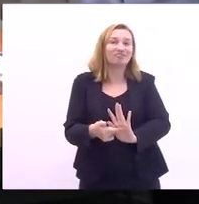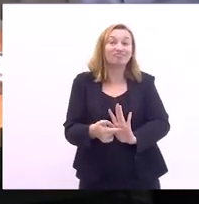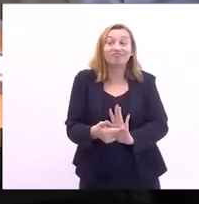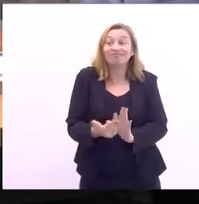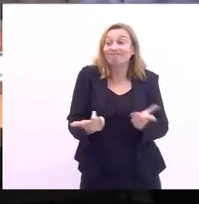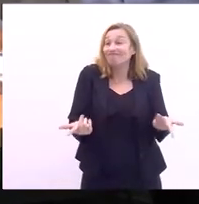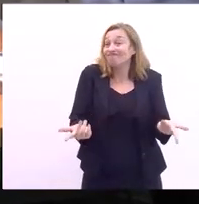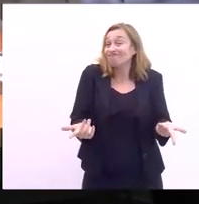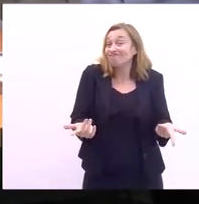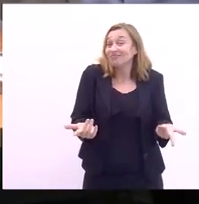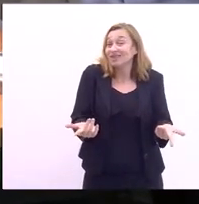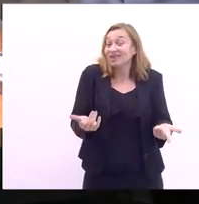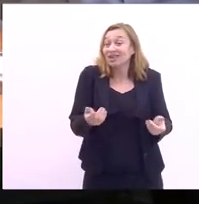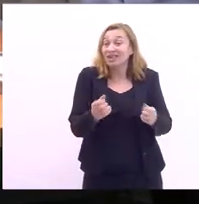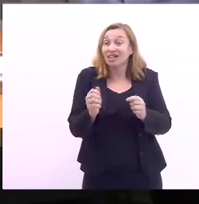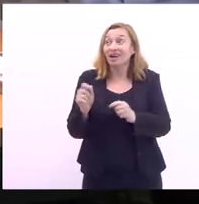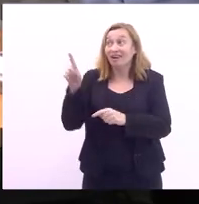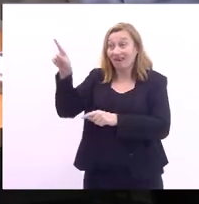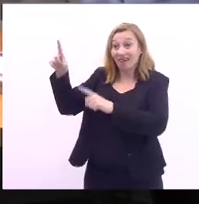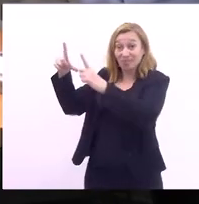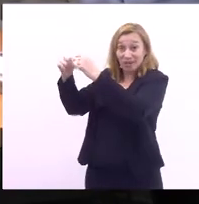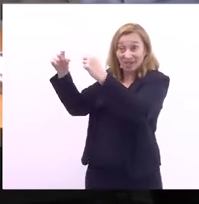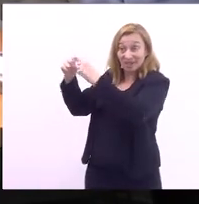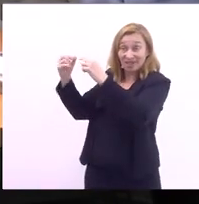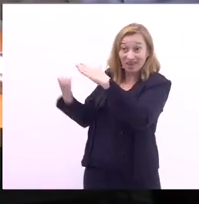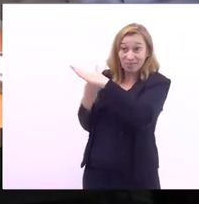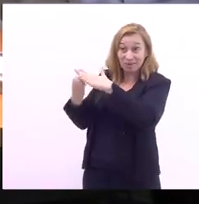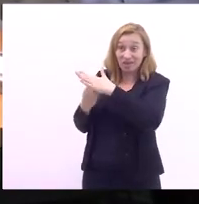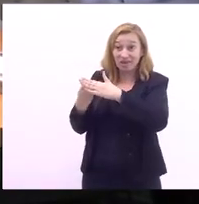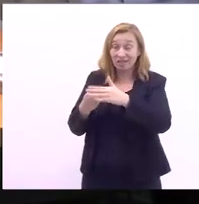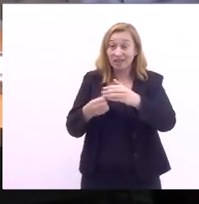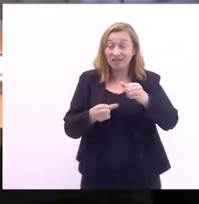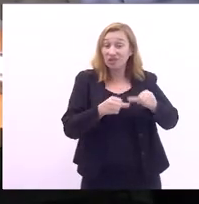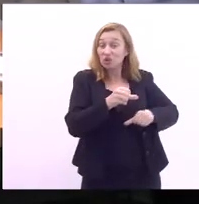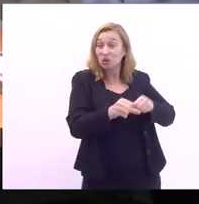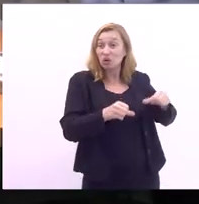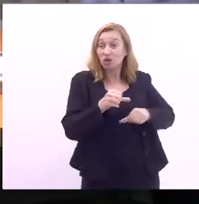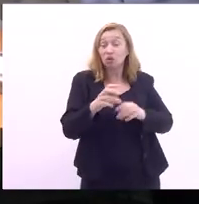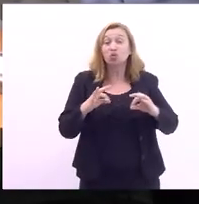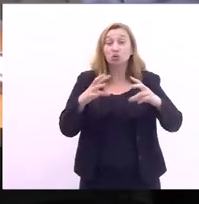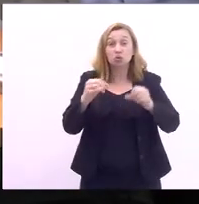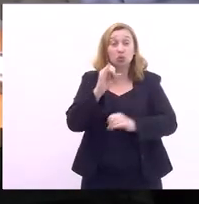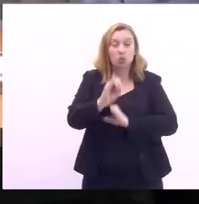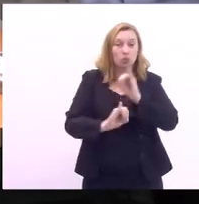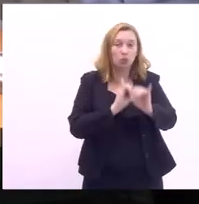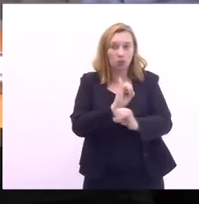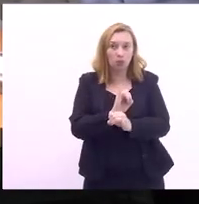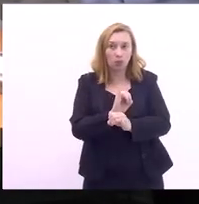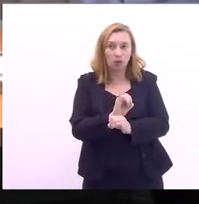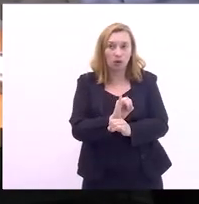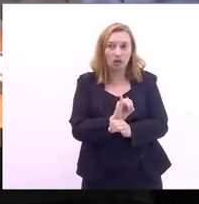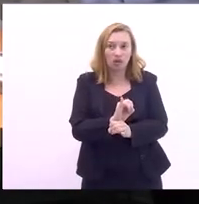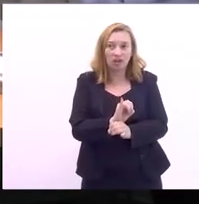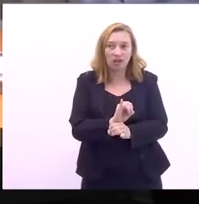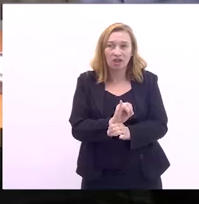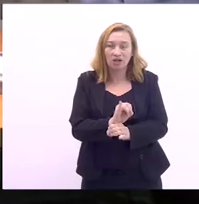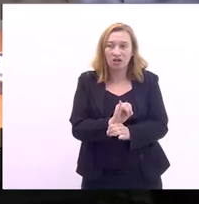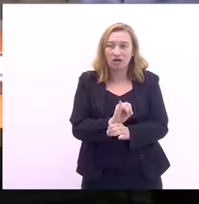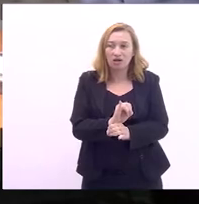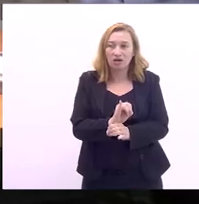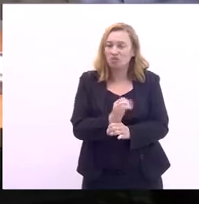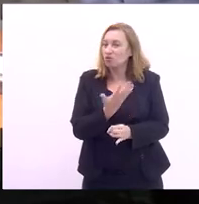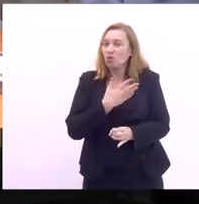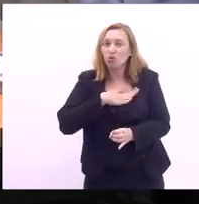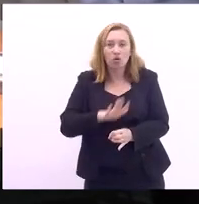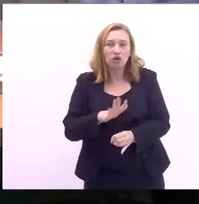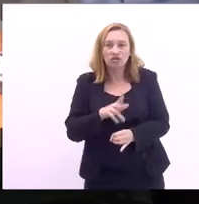senão, a agência lá em Brasília fica só troca, como tudo agora é online, né? Ela nem gosta de falar online, porque nós